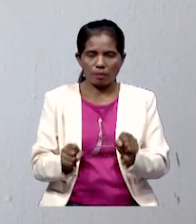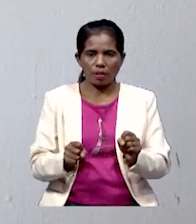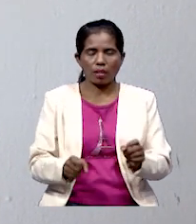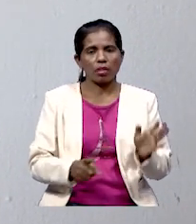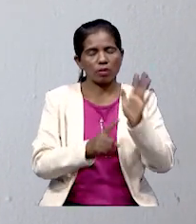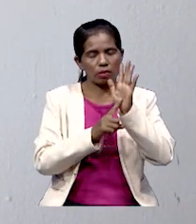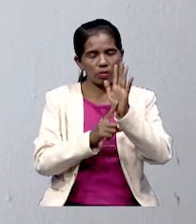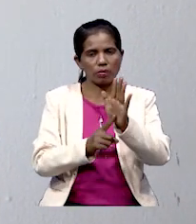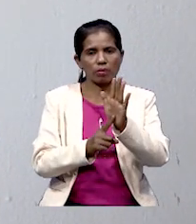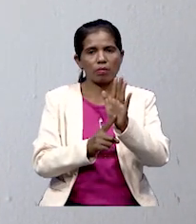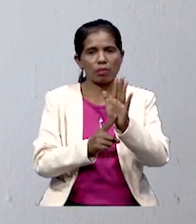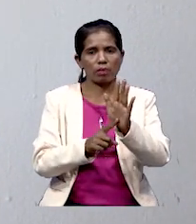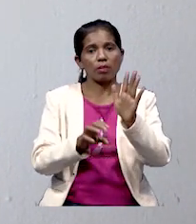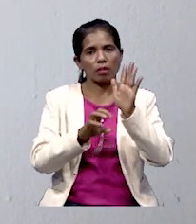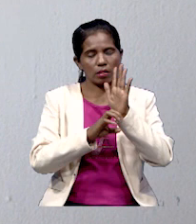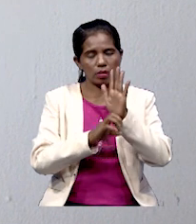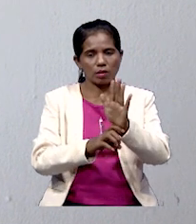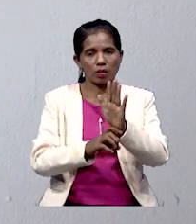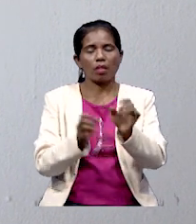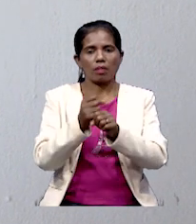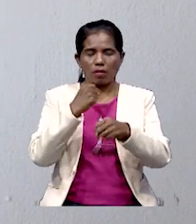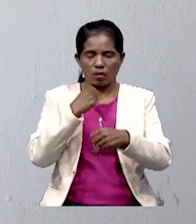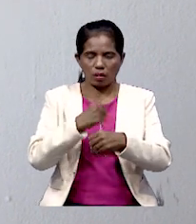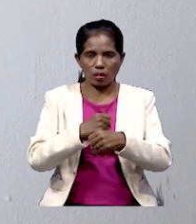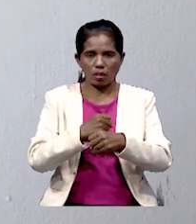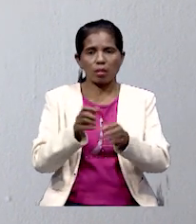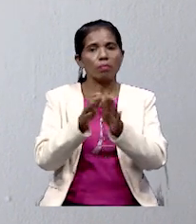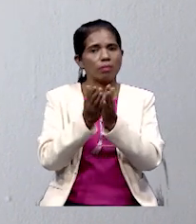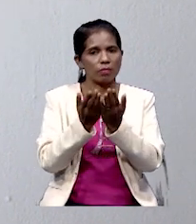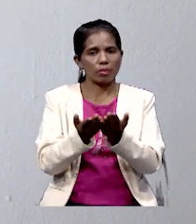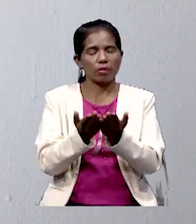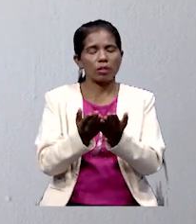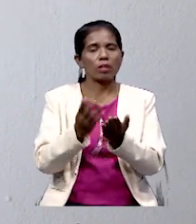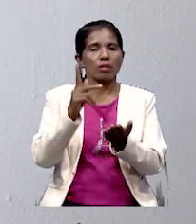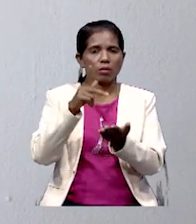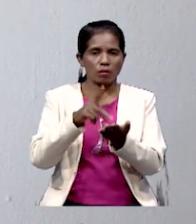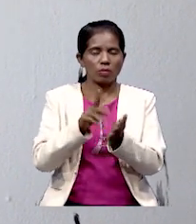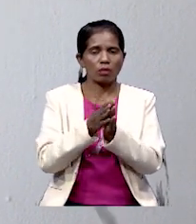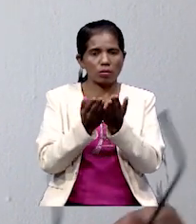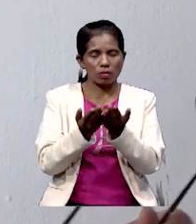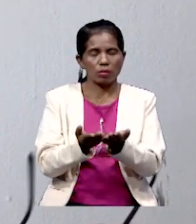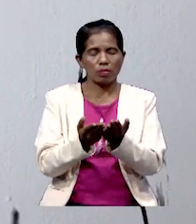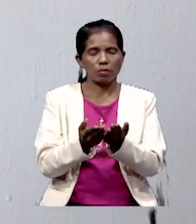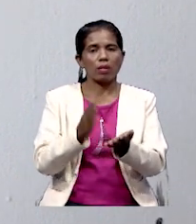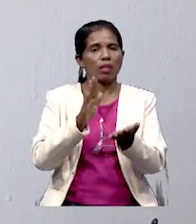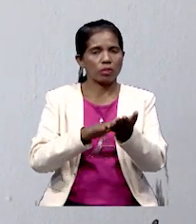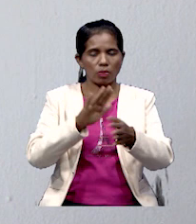né? Bele sai referência ba halo currículo, ba ensino se ia escola